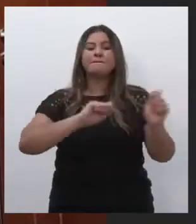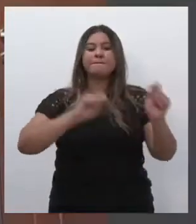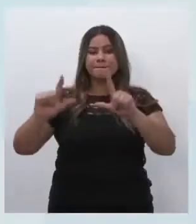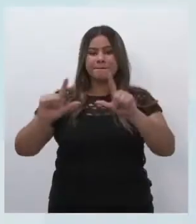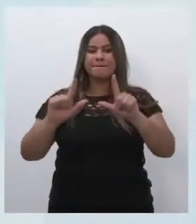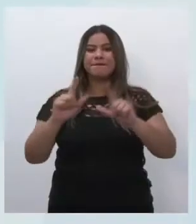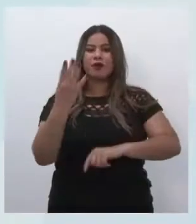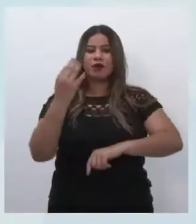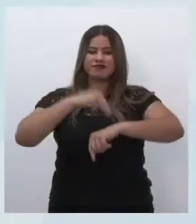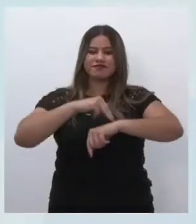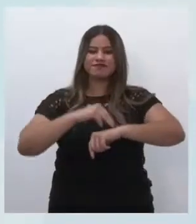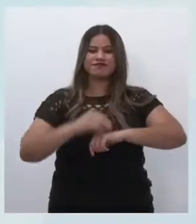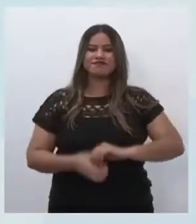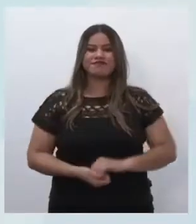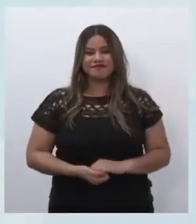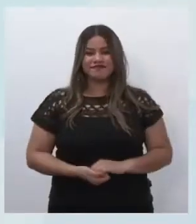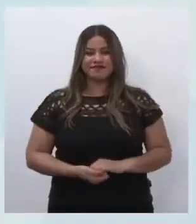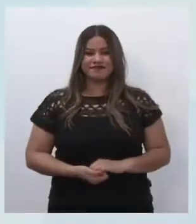favor.